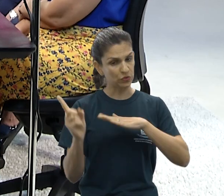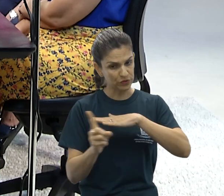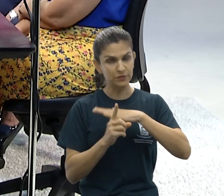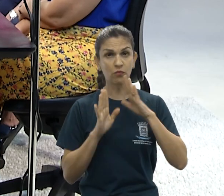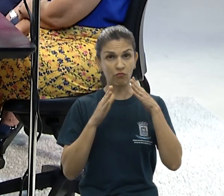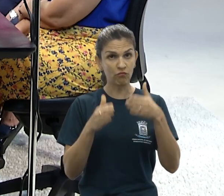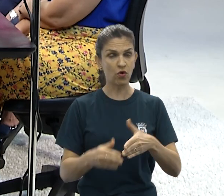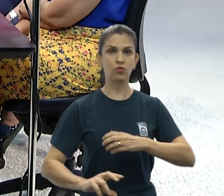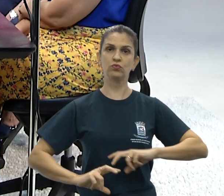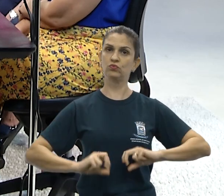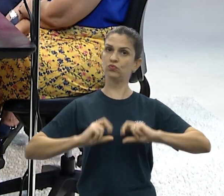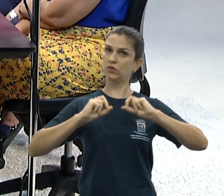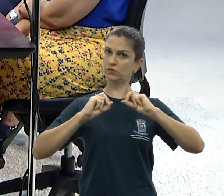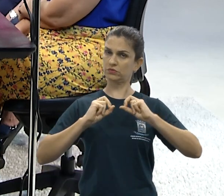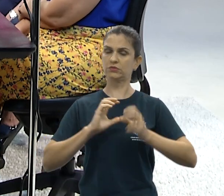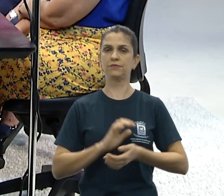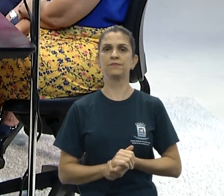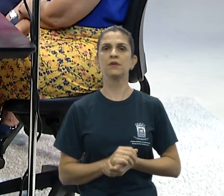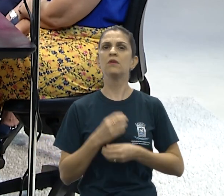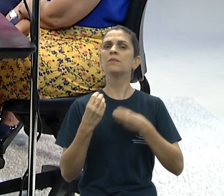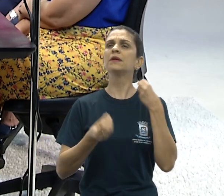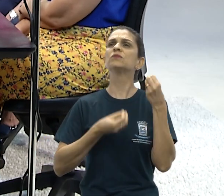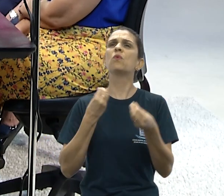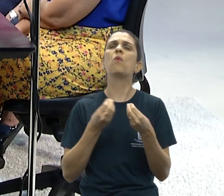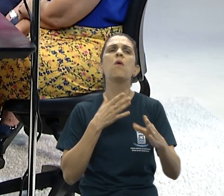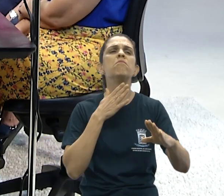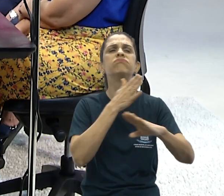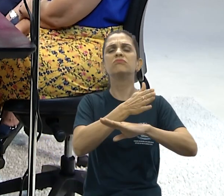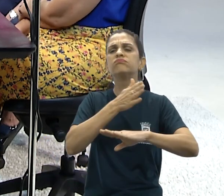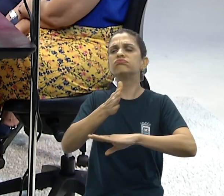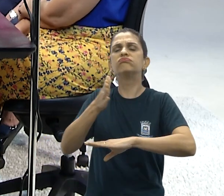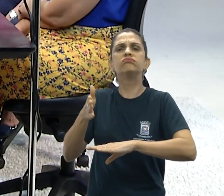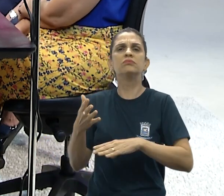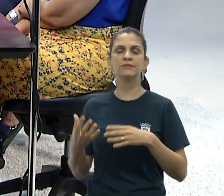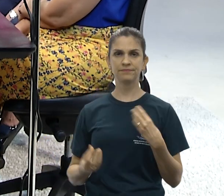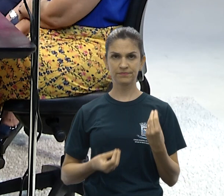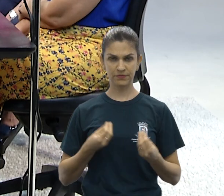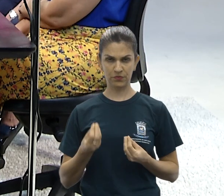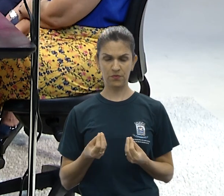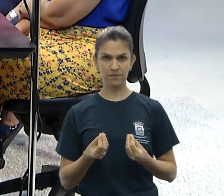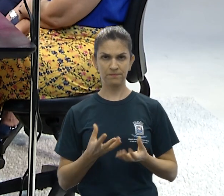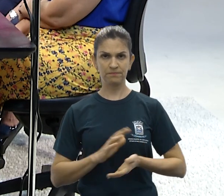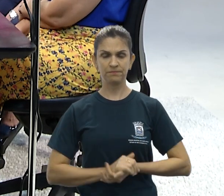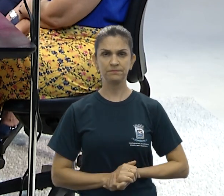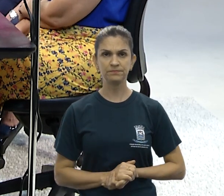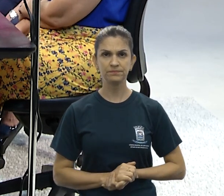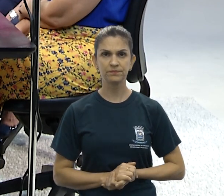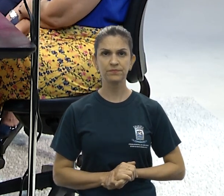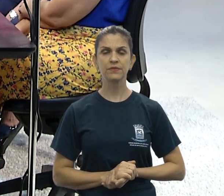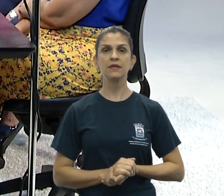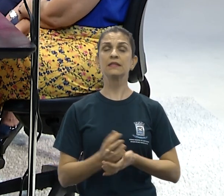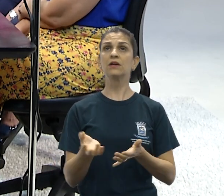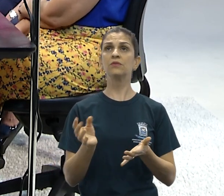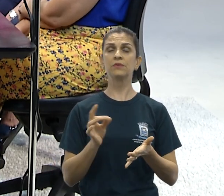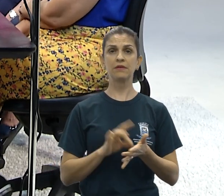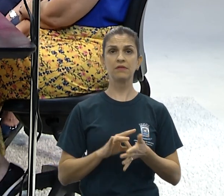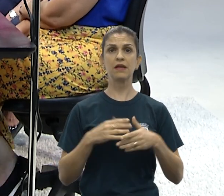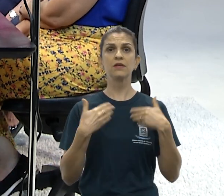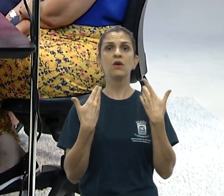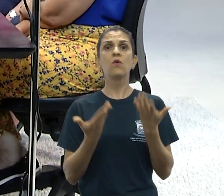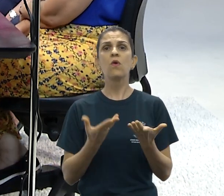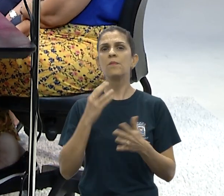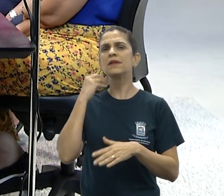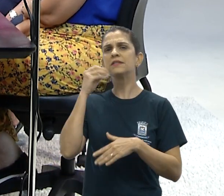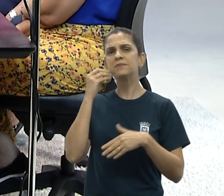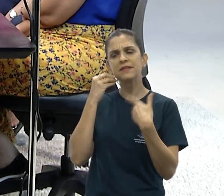então ficam desesperadas, olha, como é que eu vou acessar esses serviços, né? Então, na tua realidade, Rosane, como é que foi?